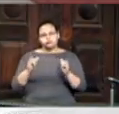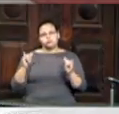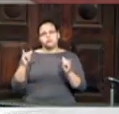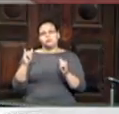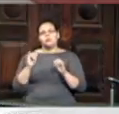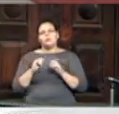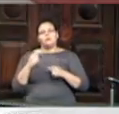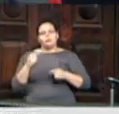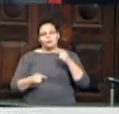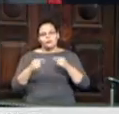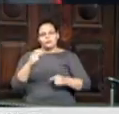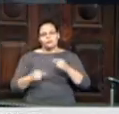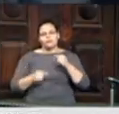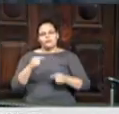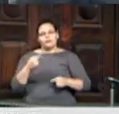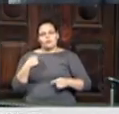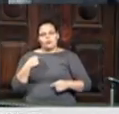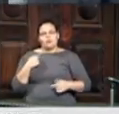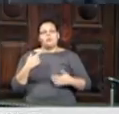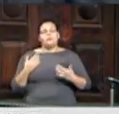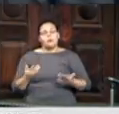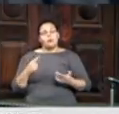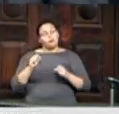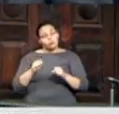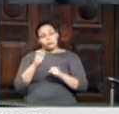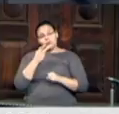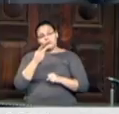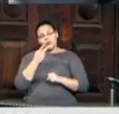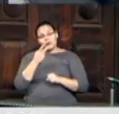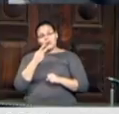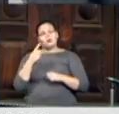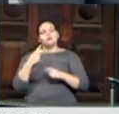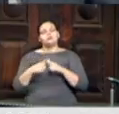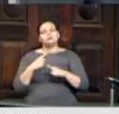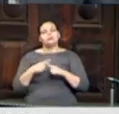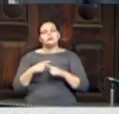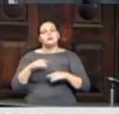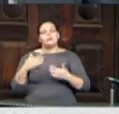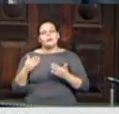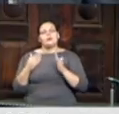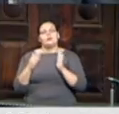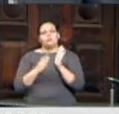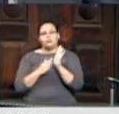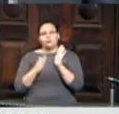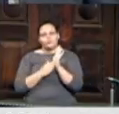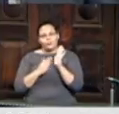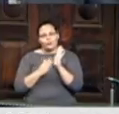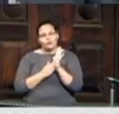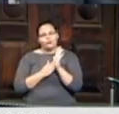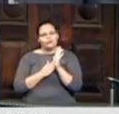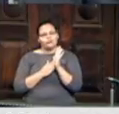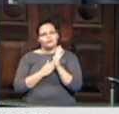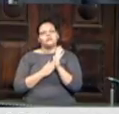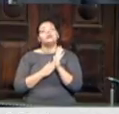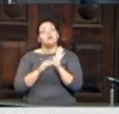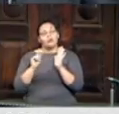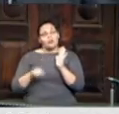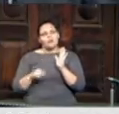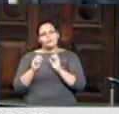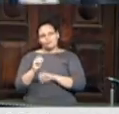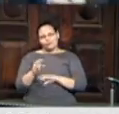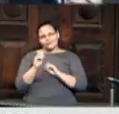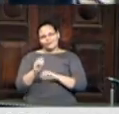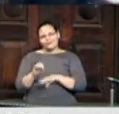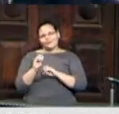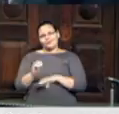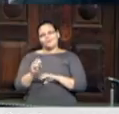agora, né, que disputei. E posso falar dela, porque uma das minhas propostas era, no campo da